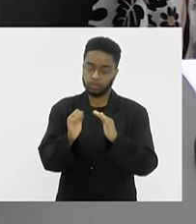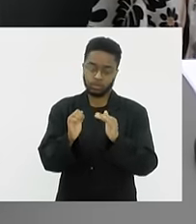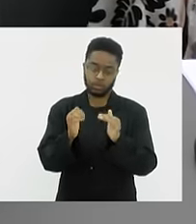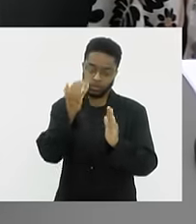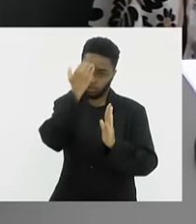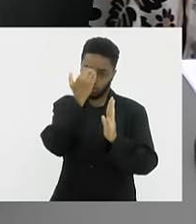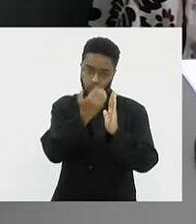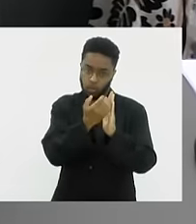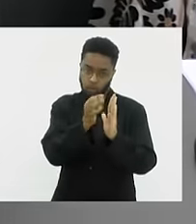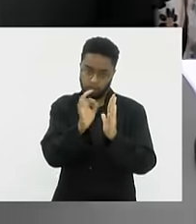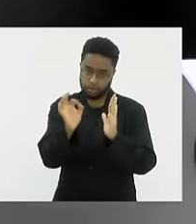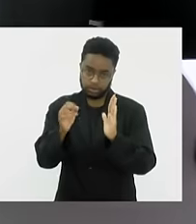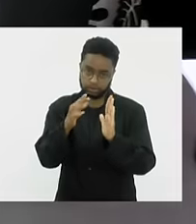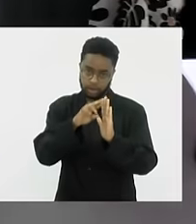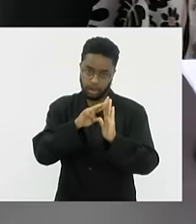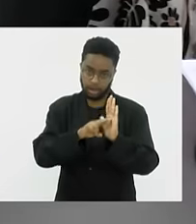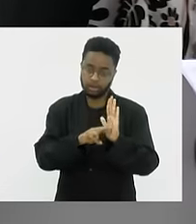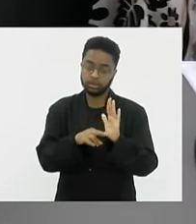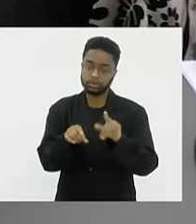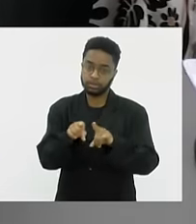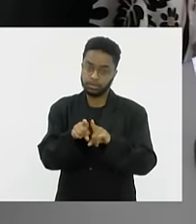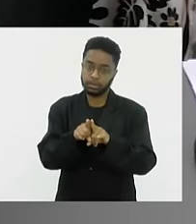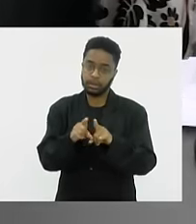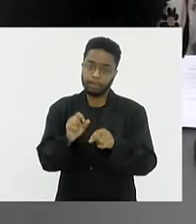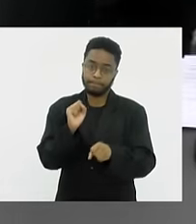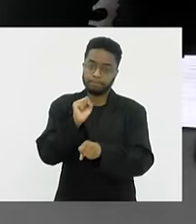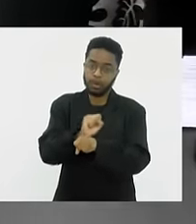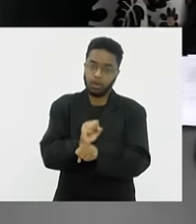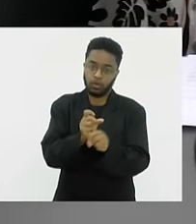alguns requisitos. Tá bom. E suspendemos todos os